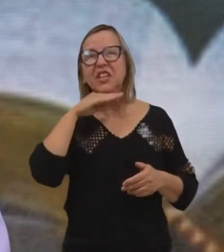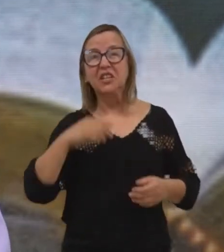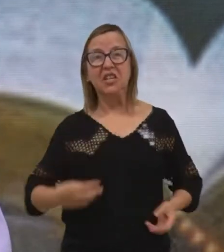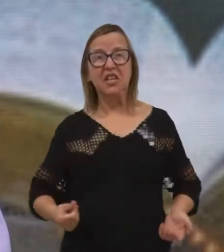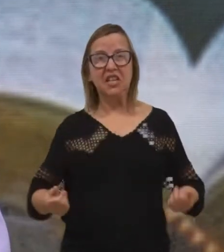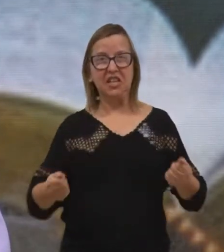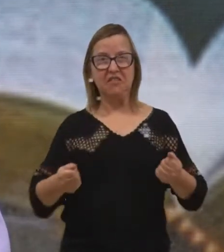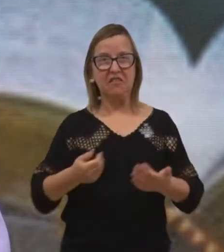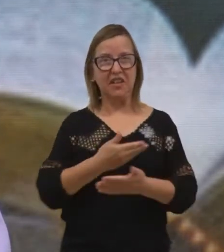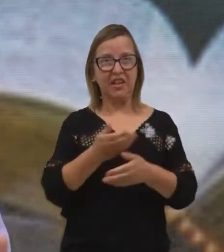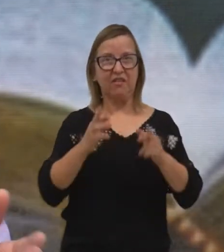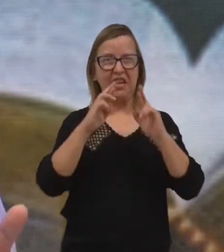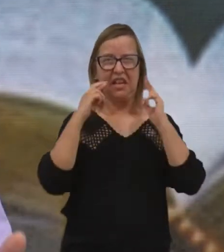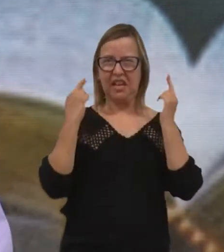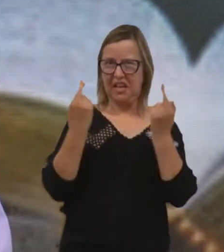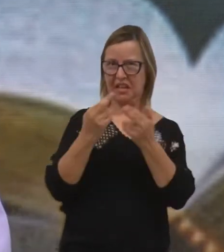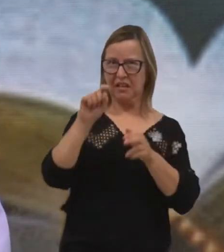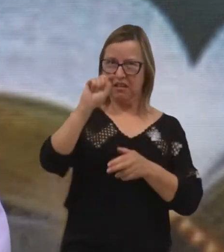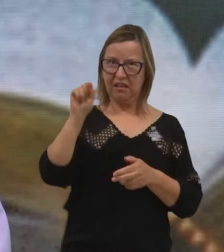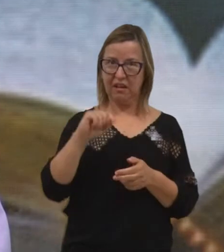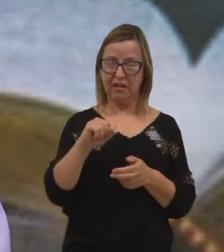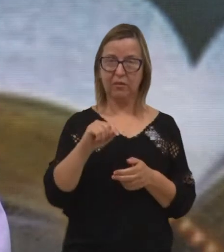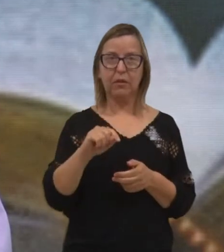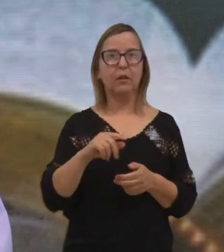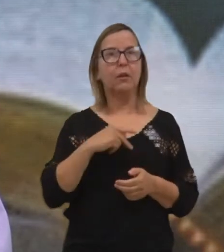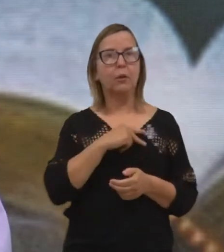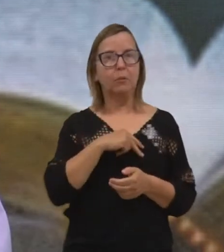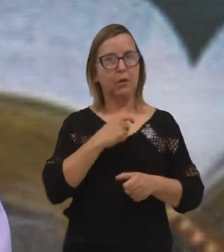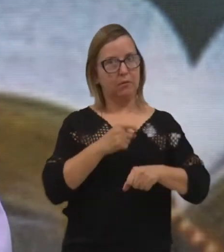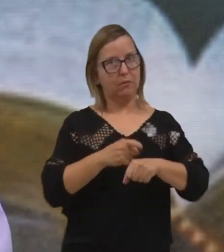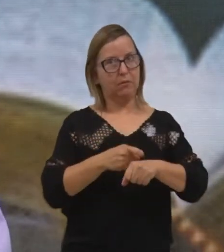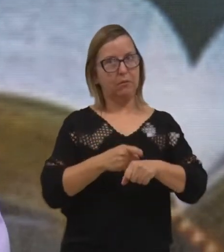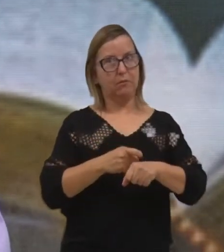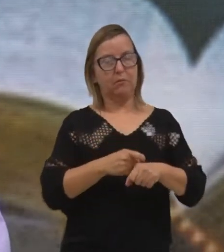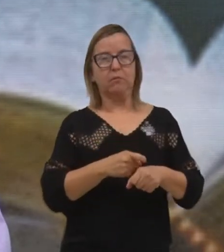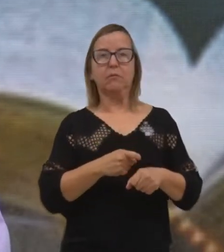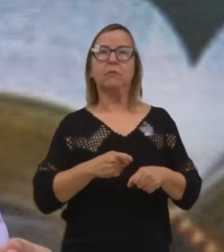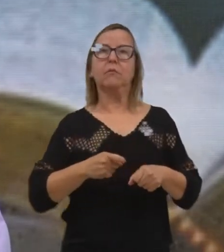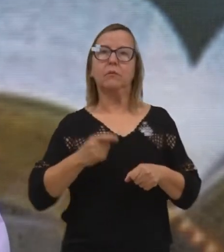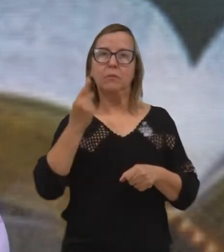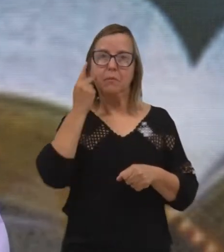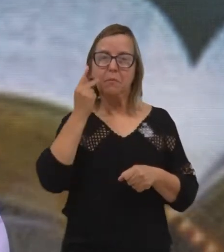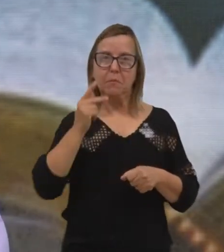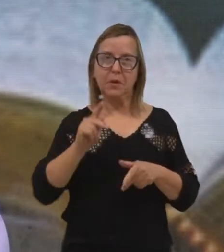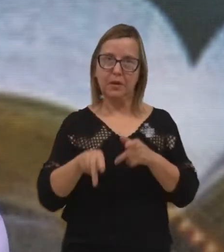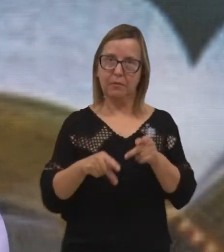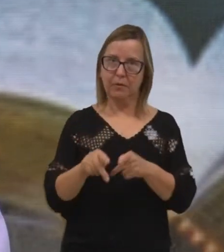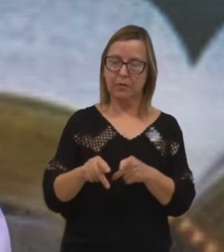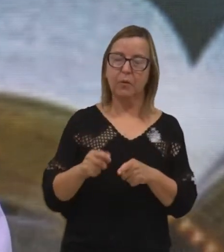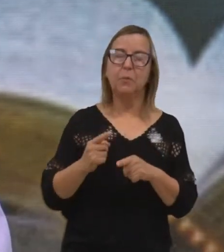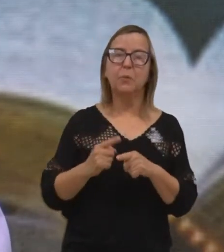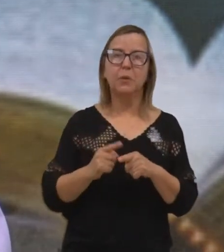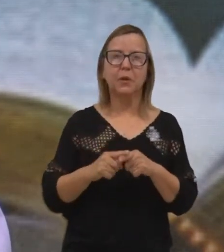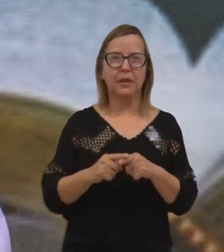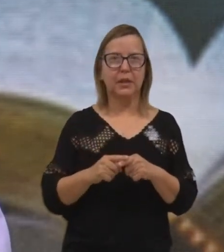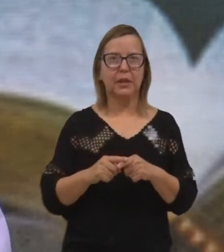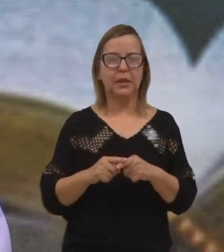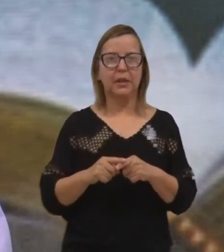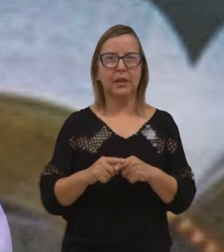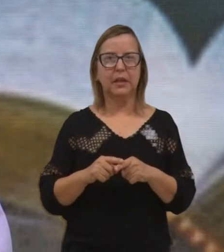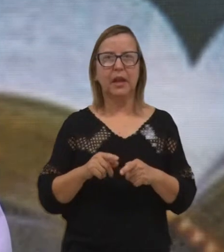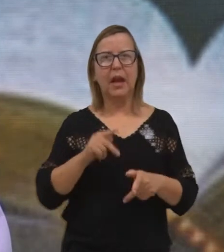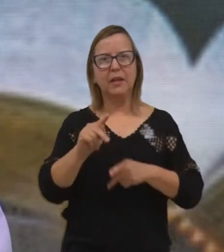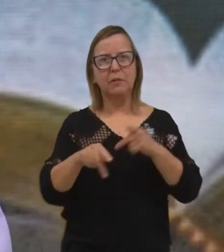reinando? E Paulo é duro naquele momento, porque havia um absurdo de orgulho deles